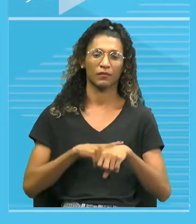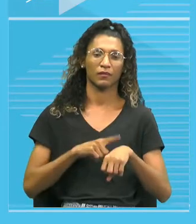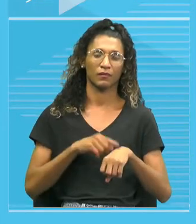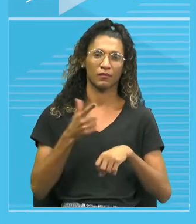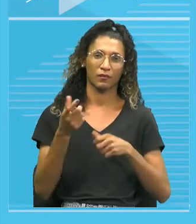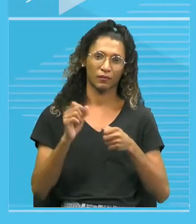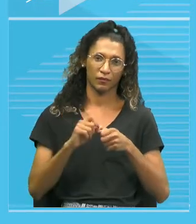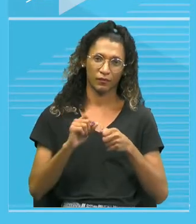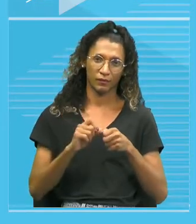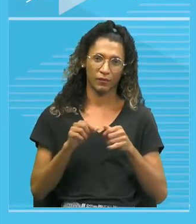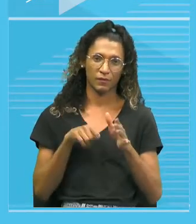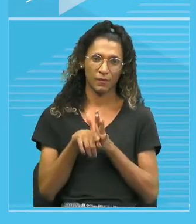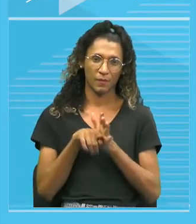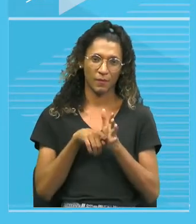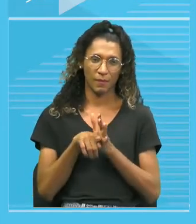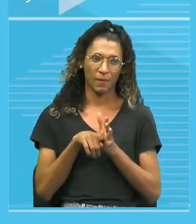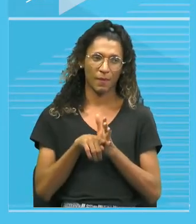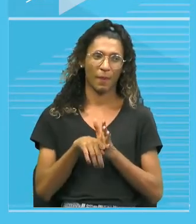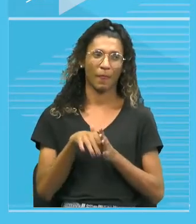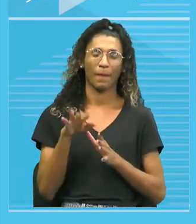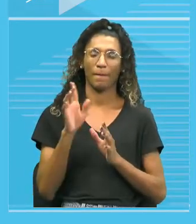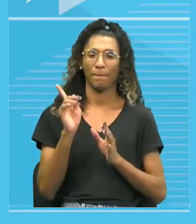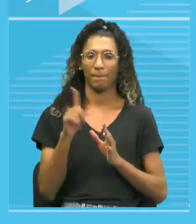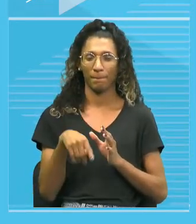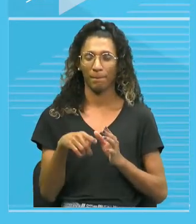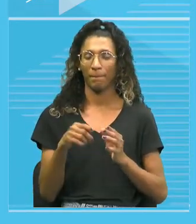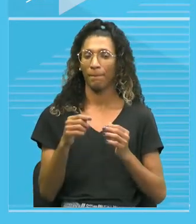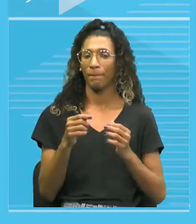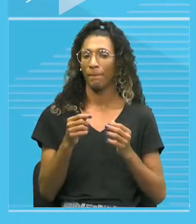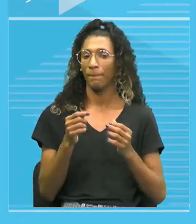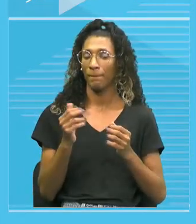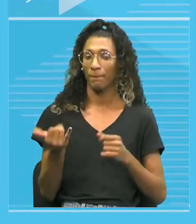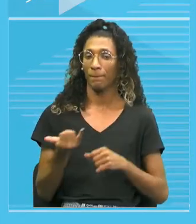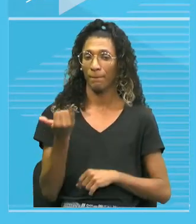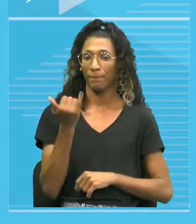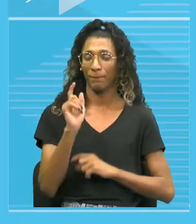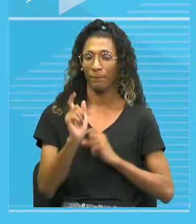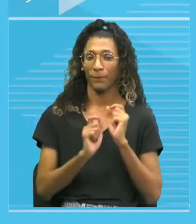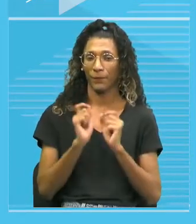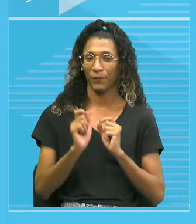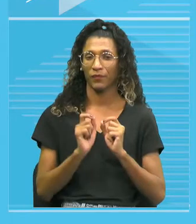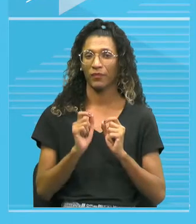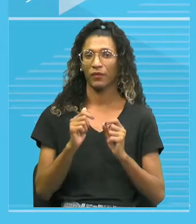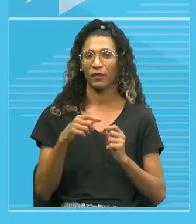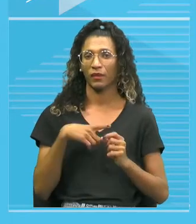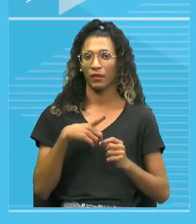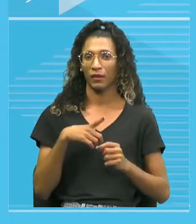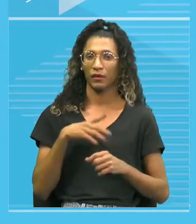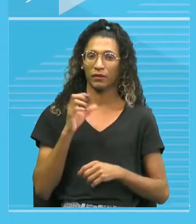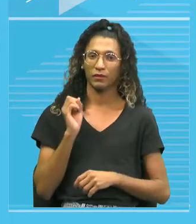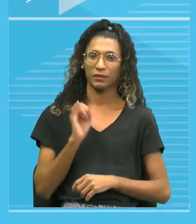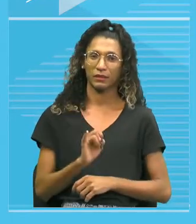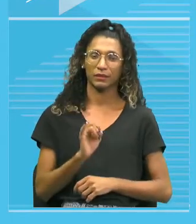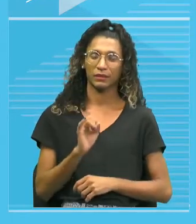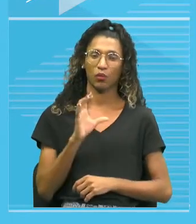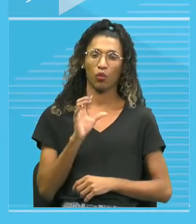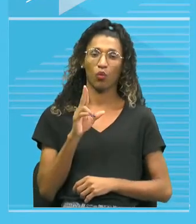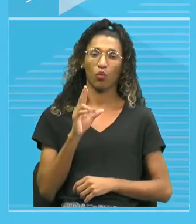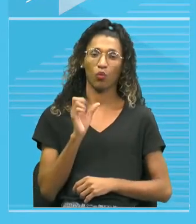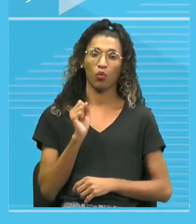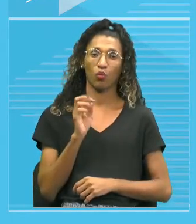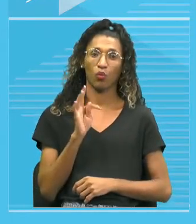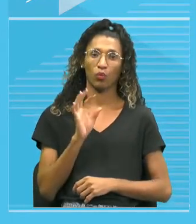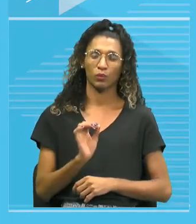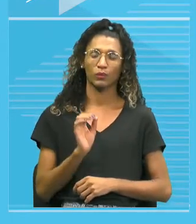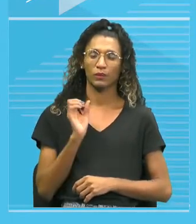imagem, é levado em consideração o chamado custo-benefício. E quando eu falo de custo, eu não